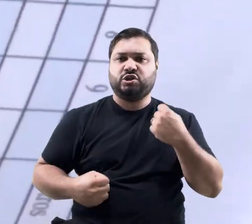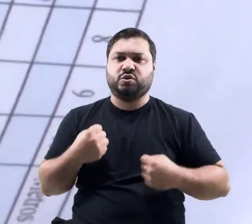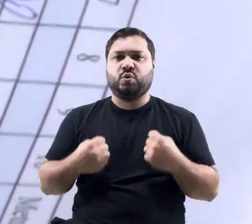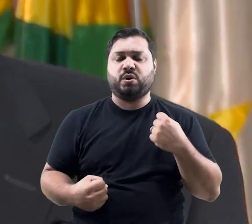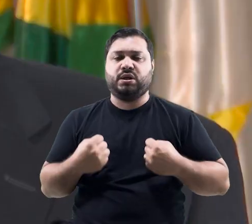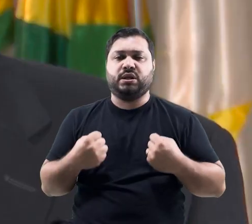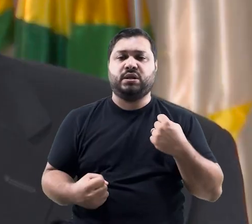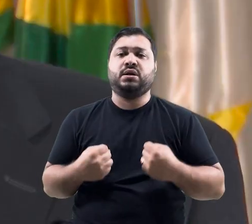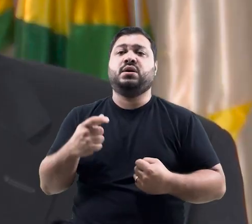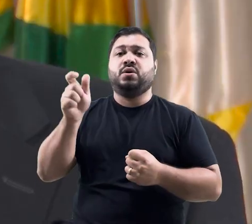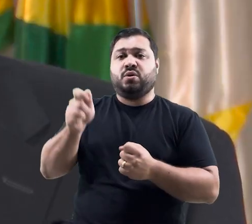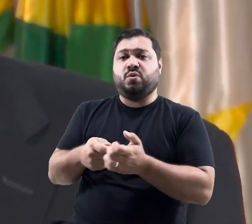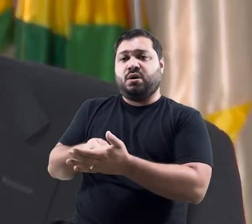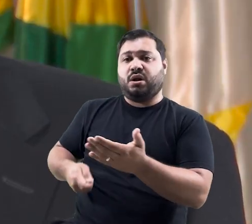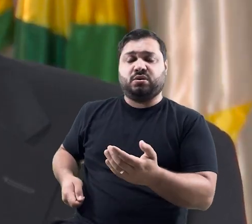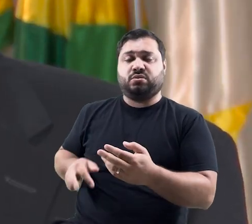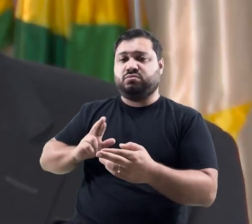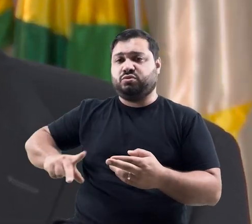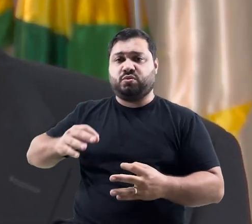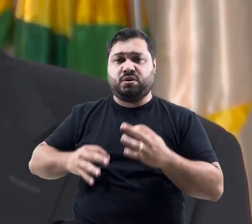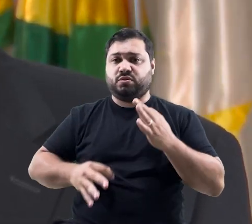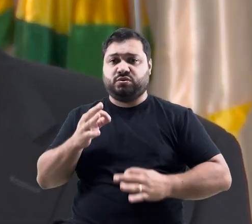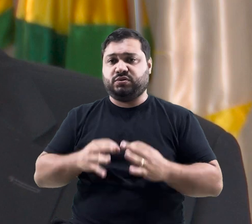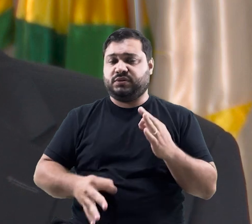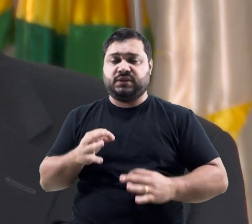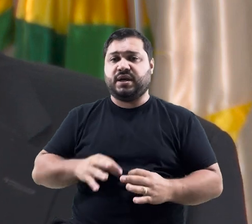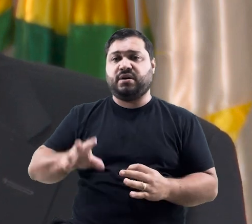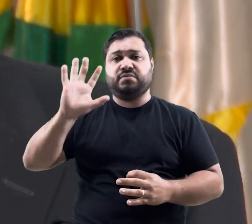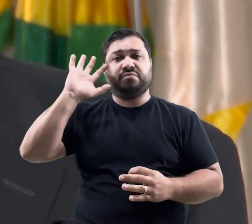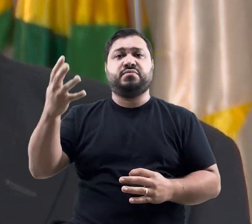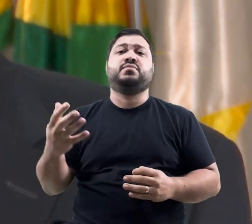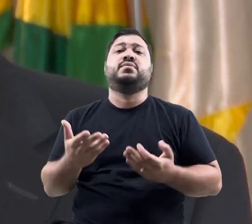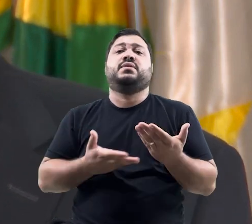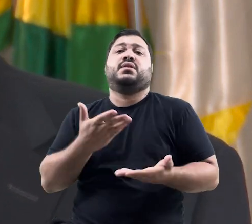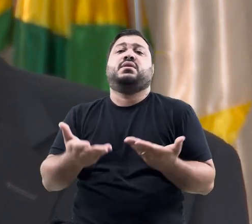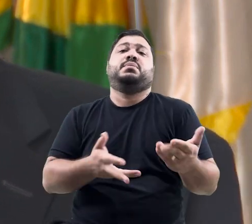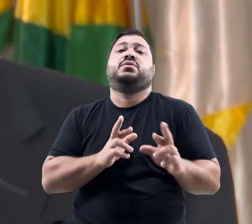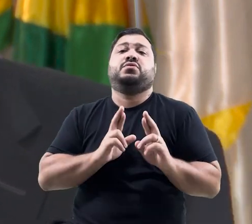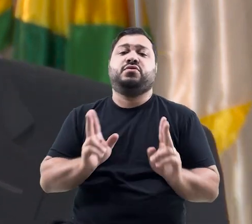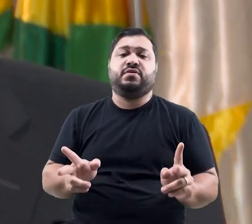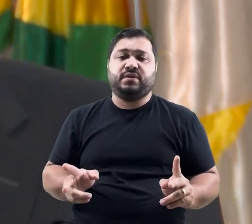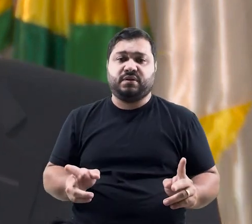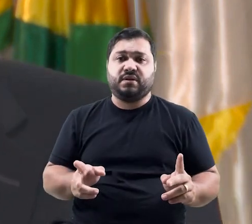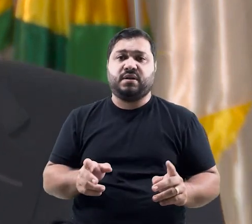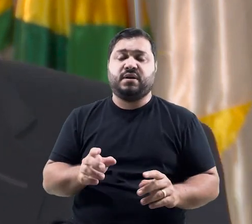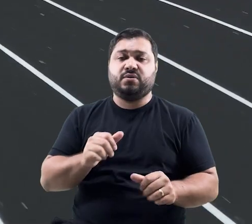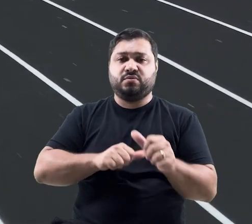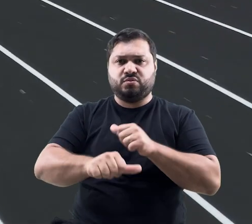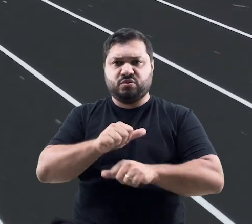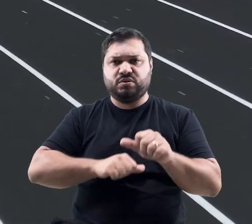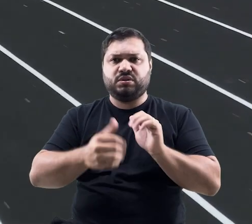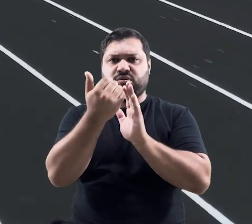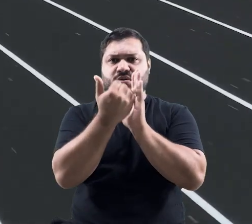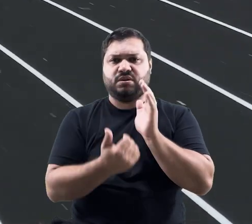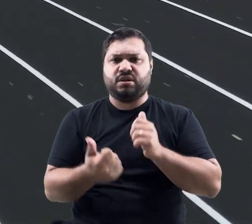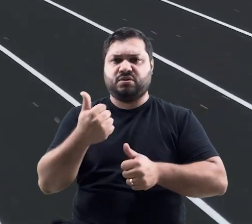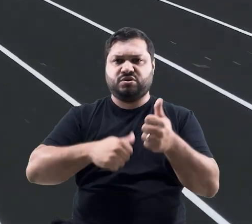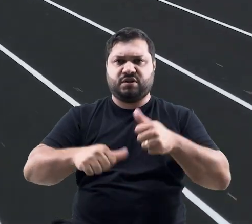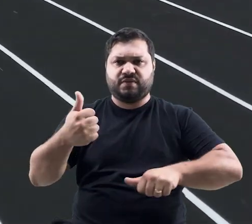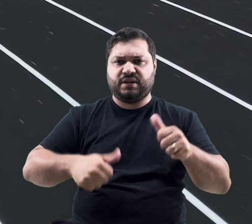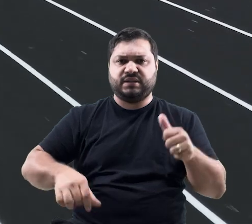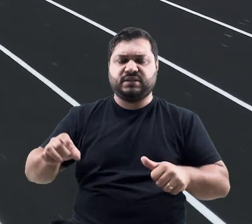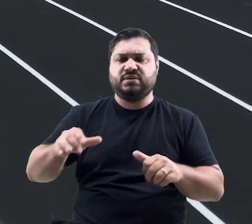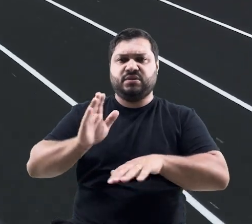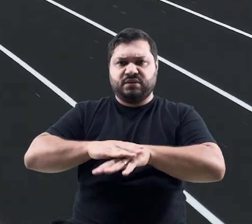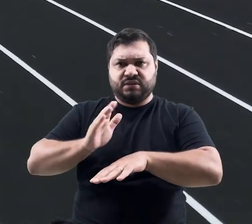de corrida. Ainda segundo o relator, não cabe ao judiciário determinar tratamento diferenciado, alterando os critérios